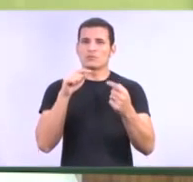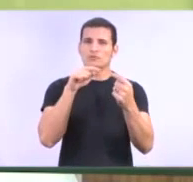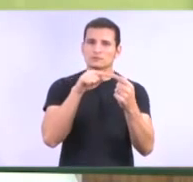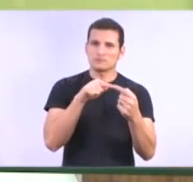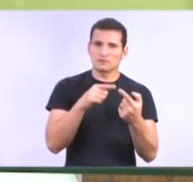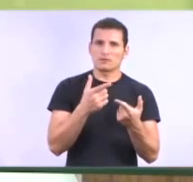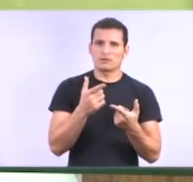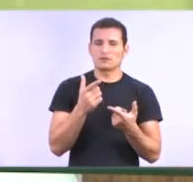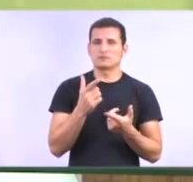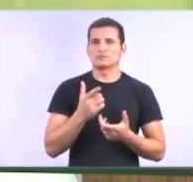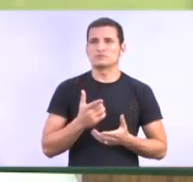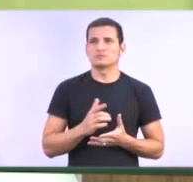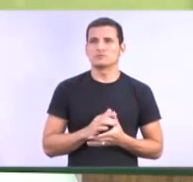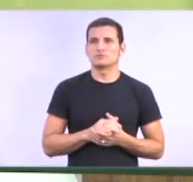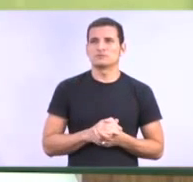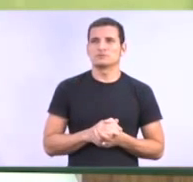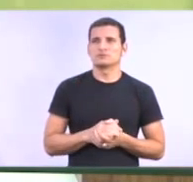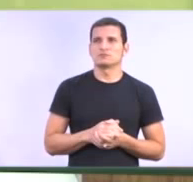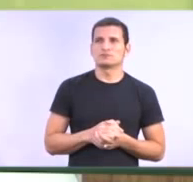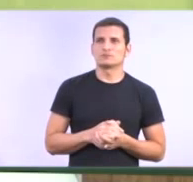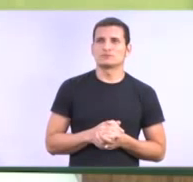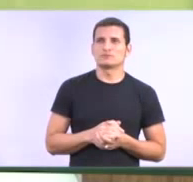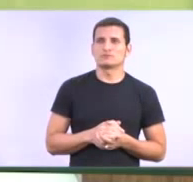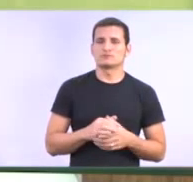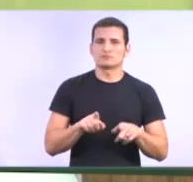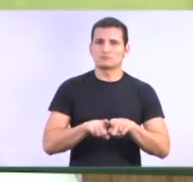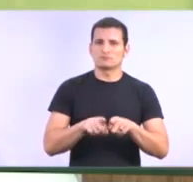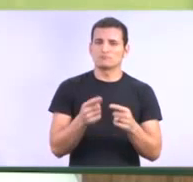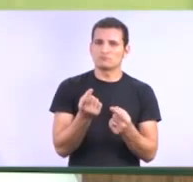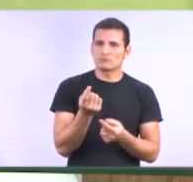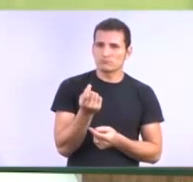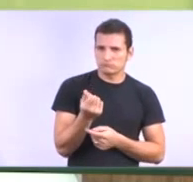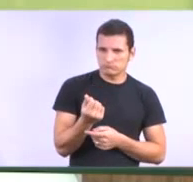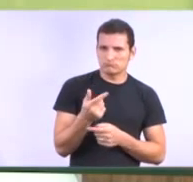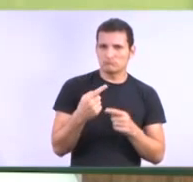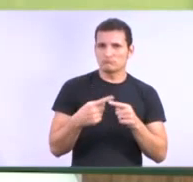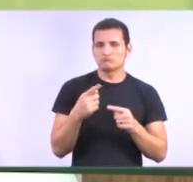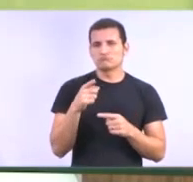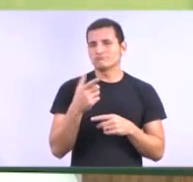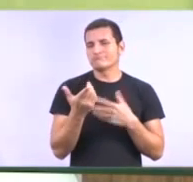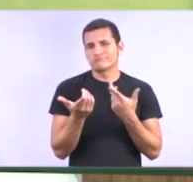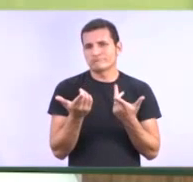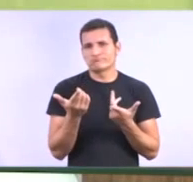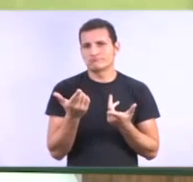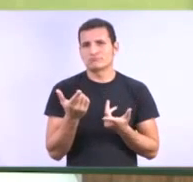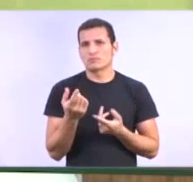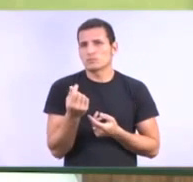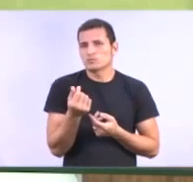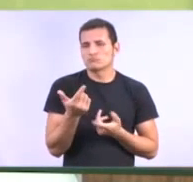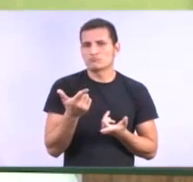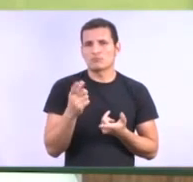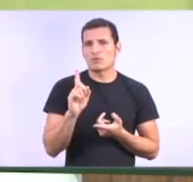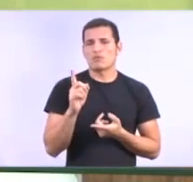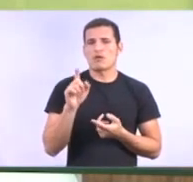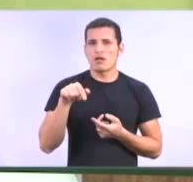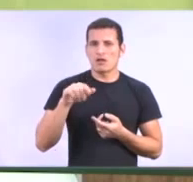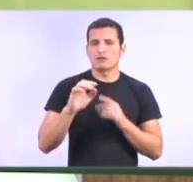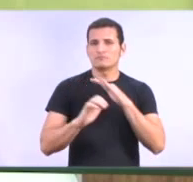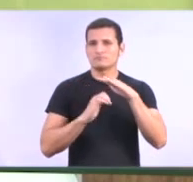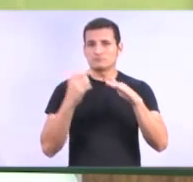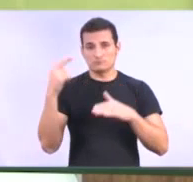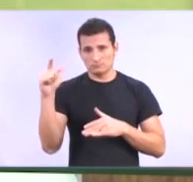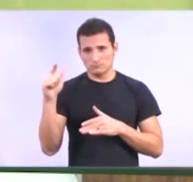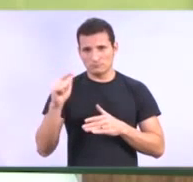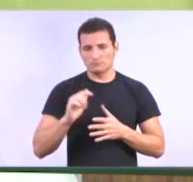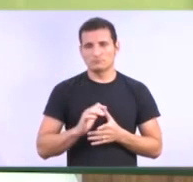os filiais e tudo mais, como também a questão de custo, porque você não manda mais no custo, quem manda no custo vai ser a operadora.